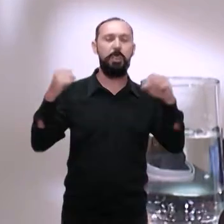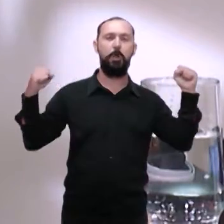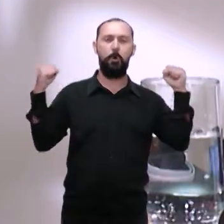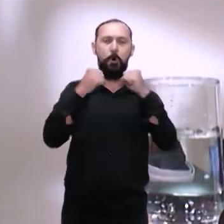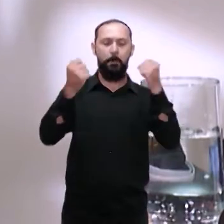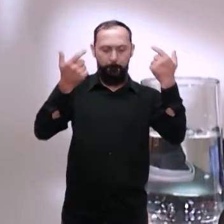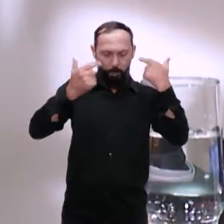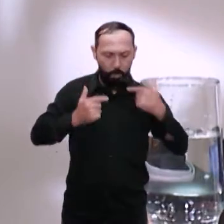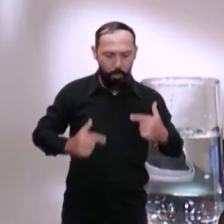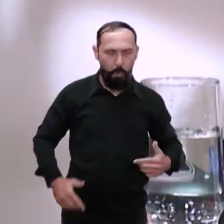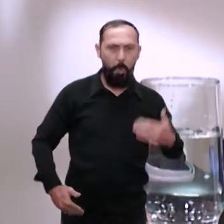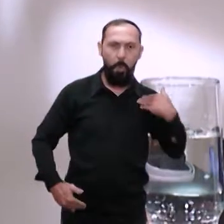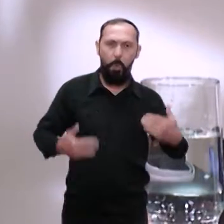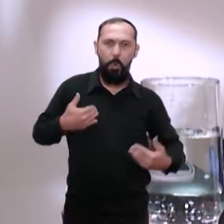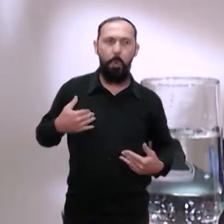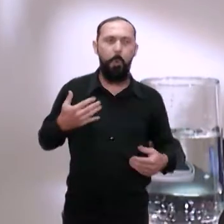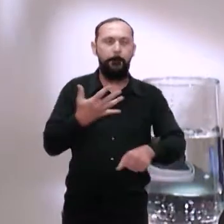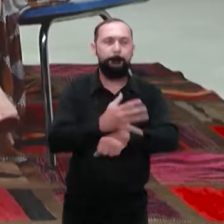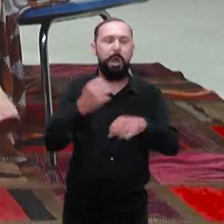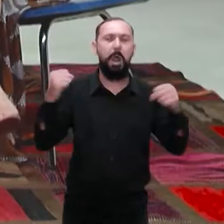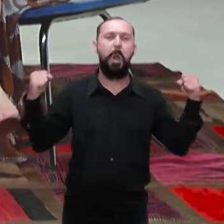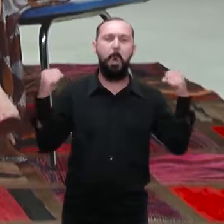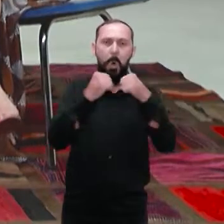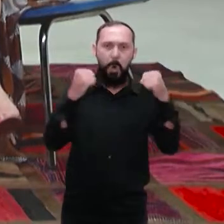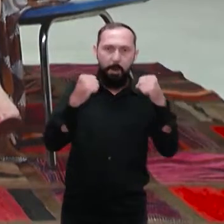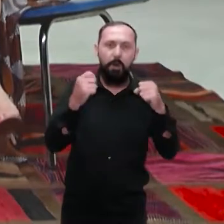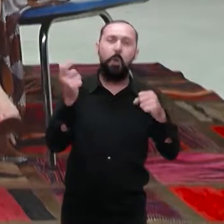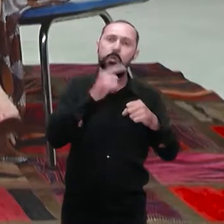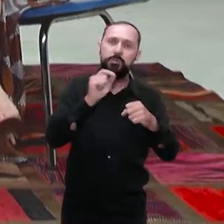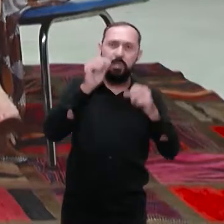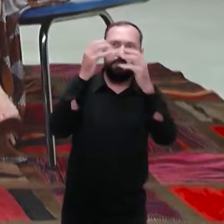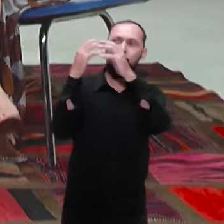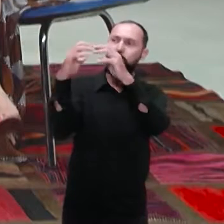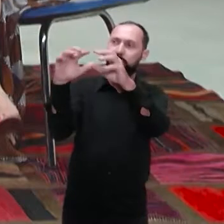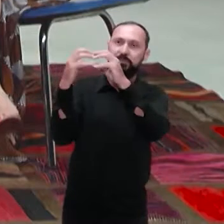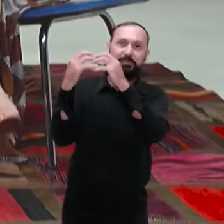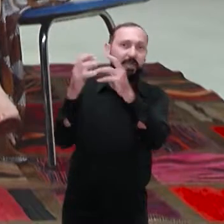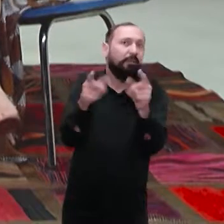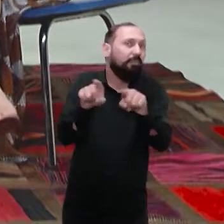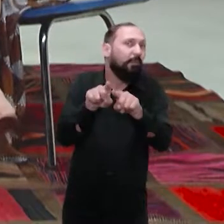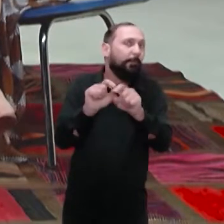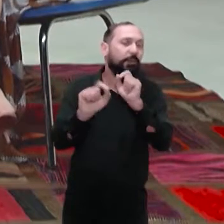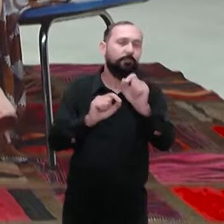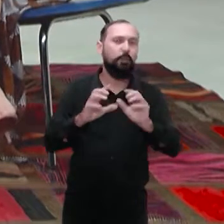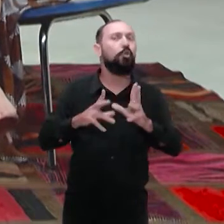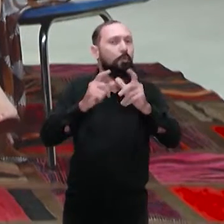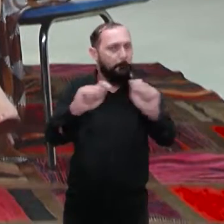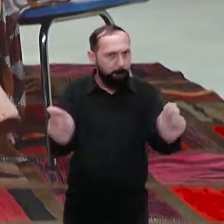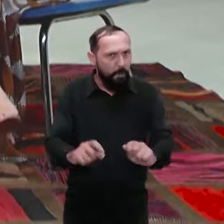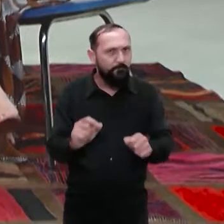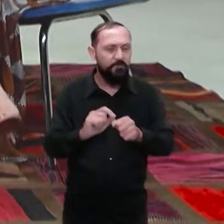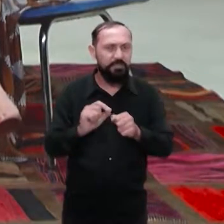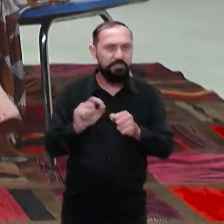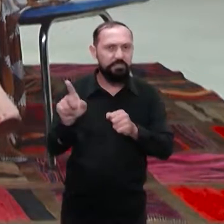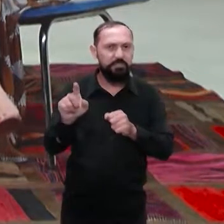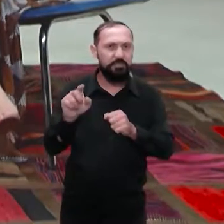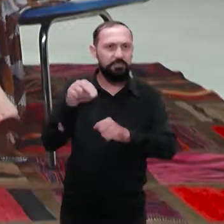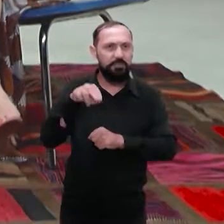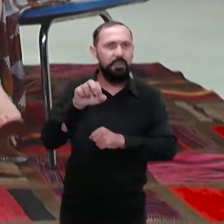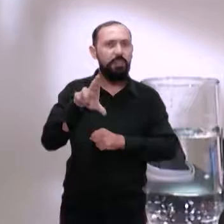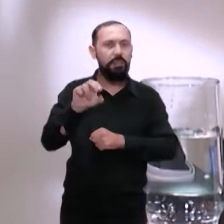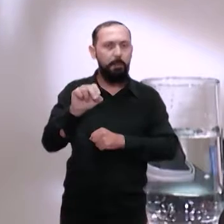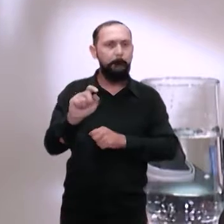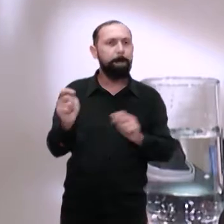academia treinar o nosso corpo, nós podemos treinar o nosso cérebro. E todo mundo está apto a fazer esse